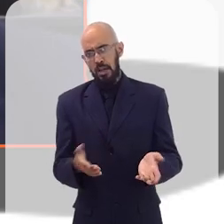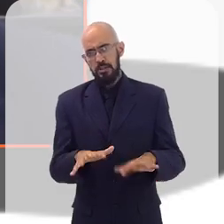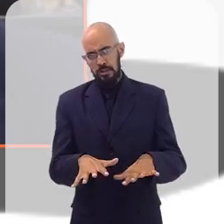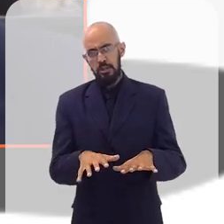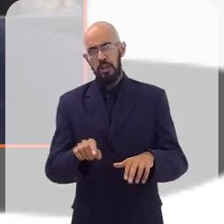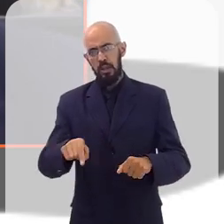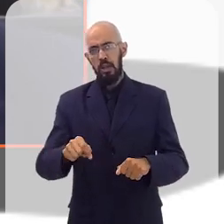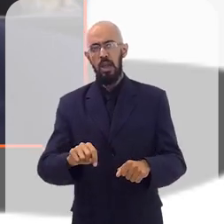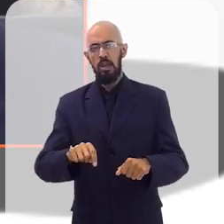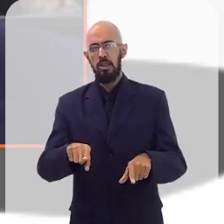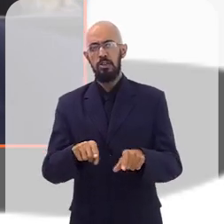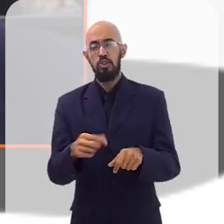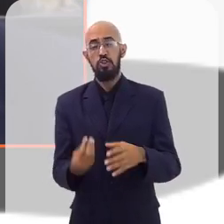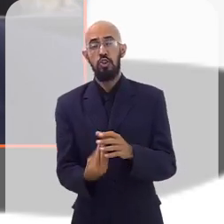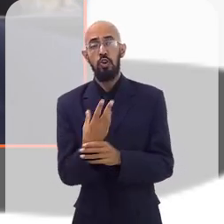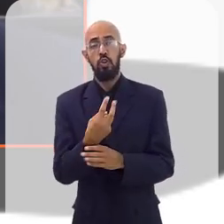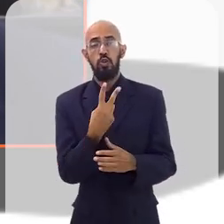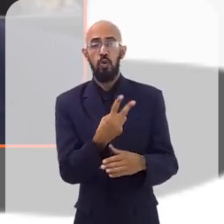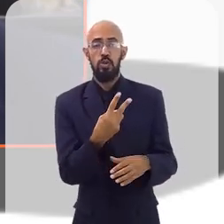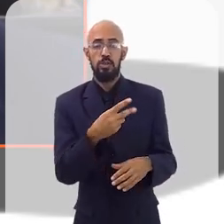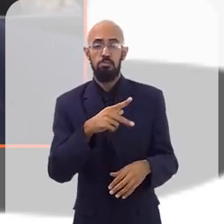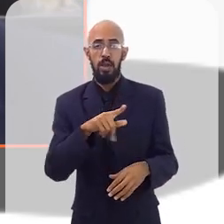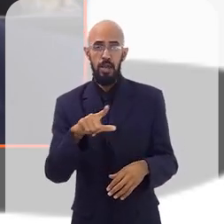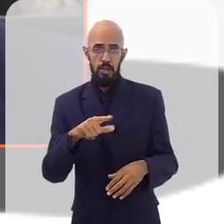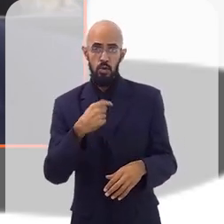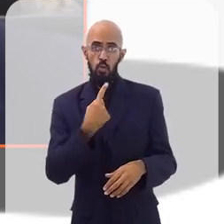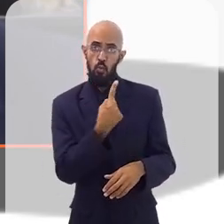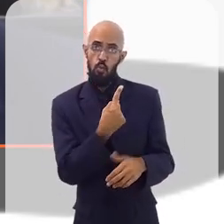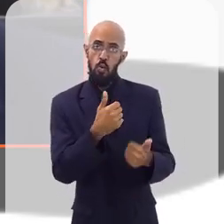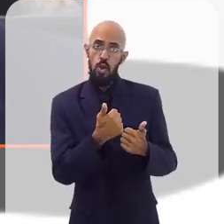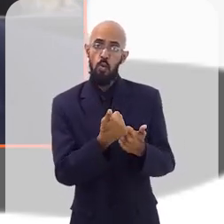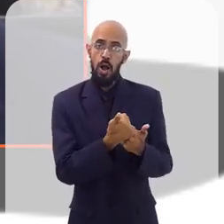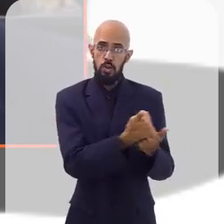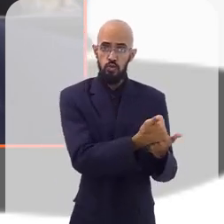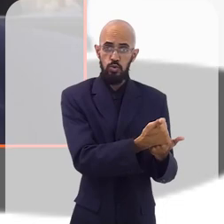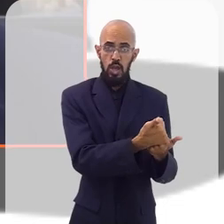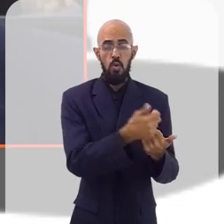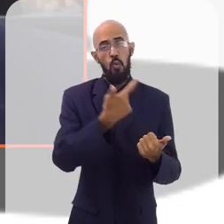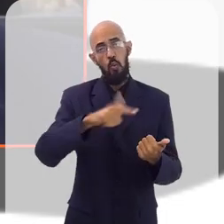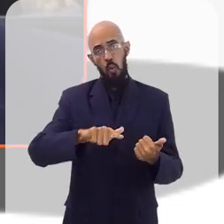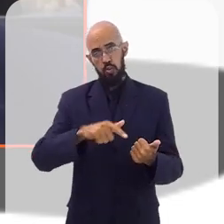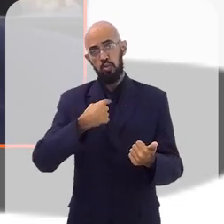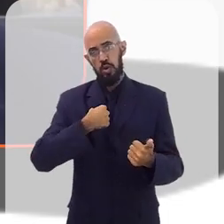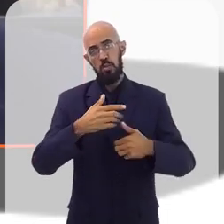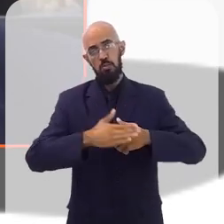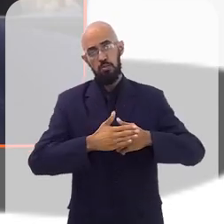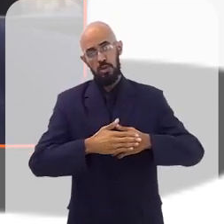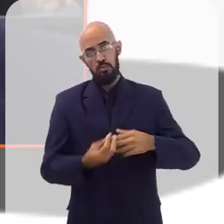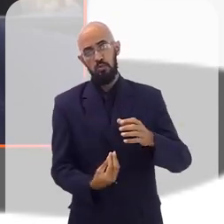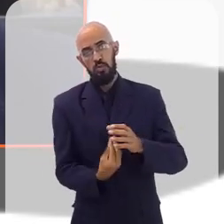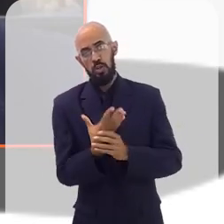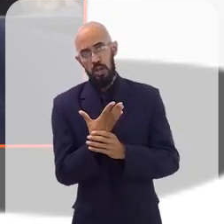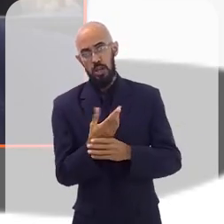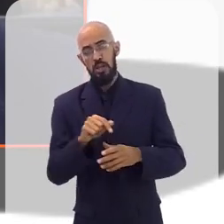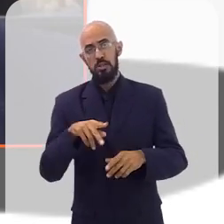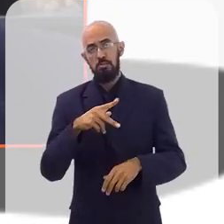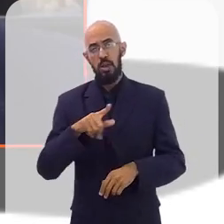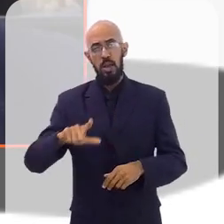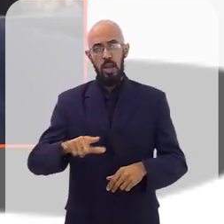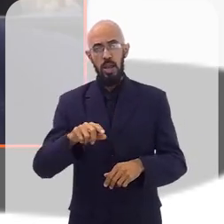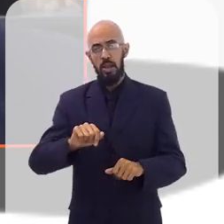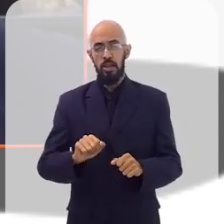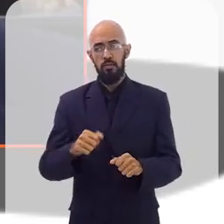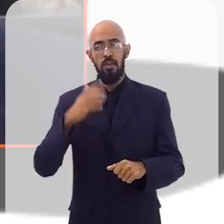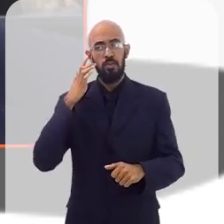né acompanhar as dificuldades do dia a dica que as pessoas com deficiência têm seja ela qual for e a gente